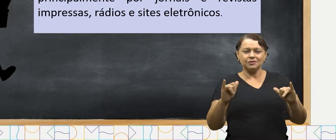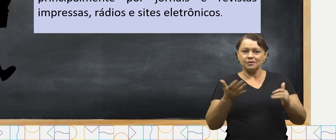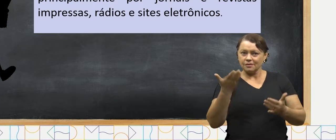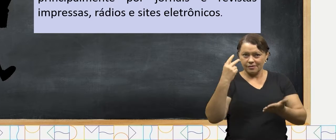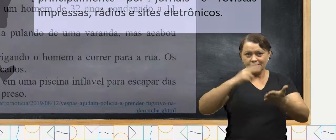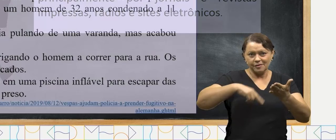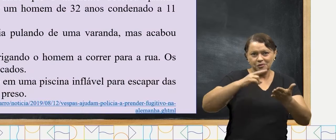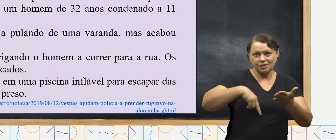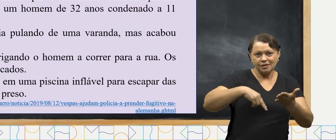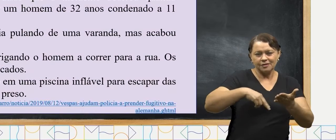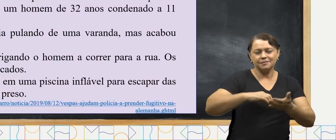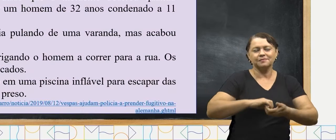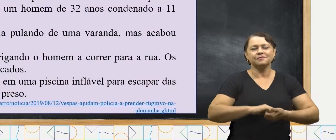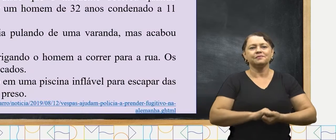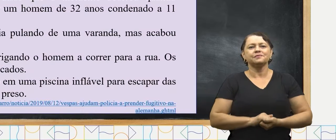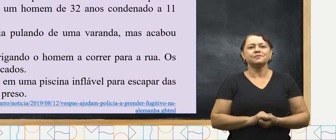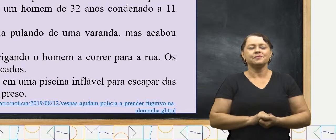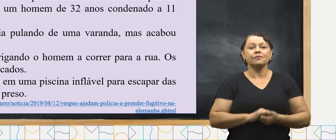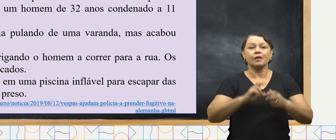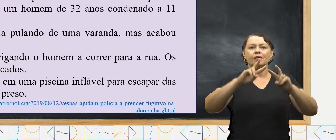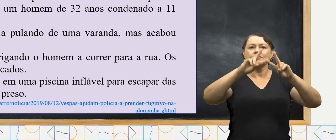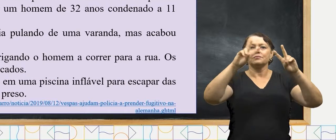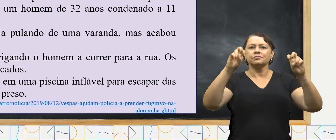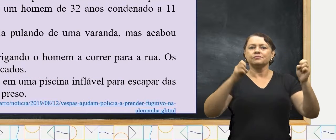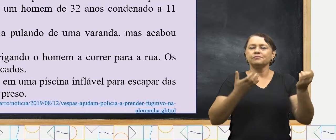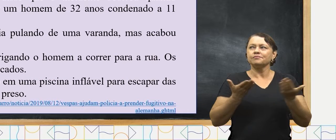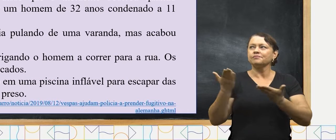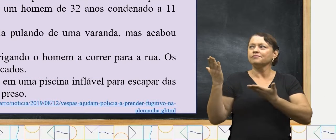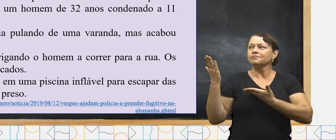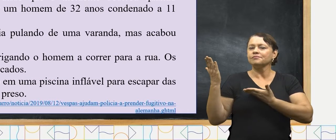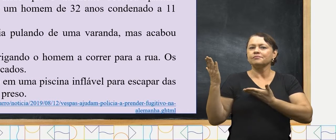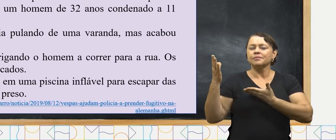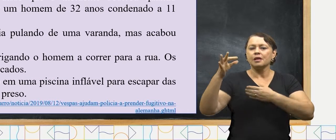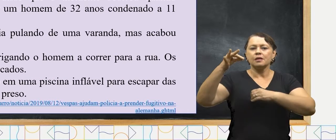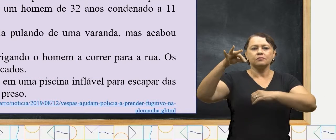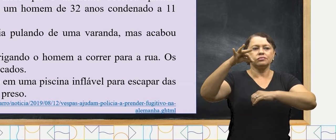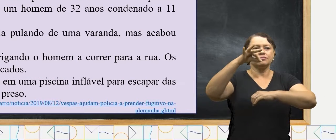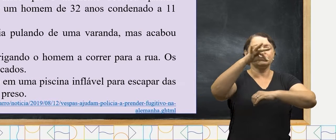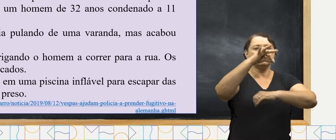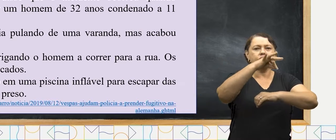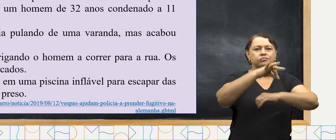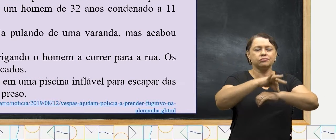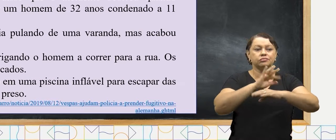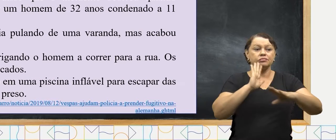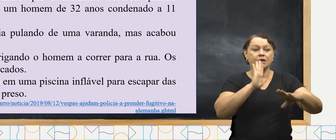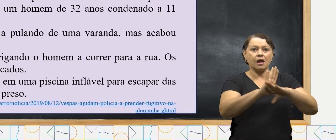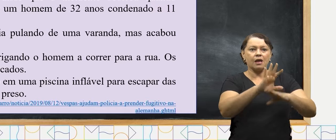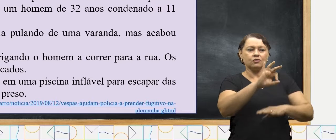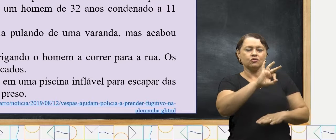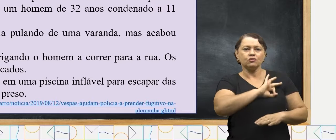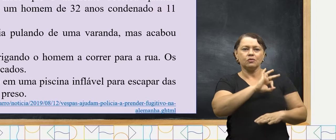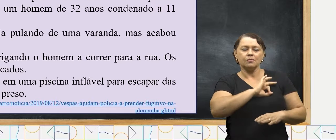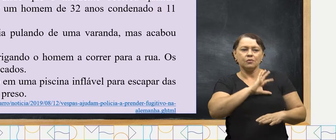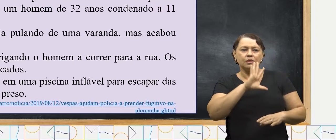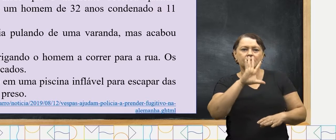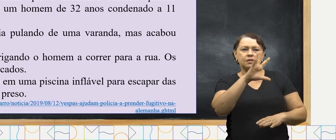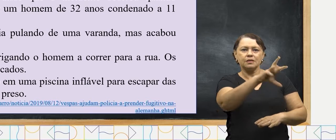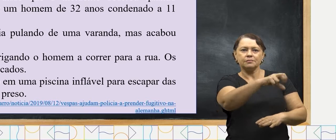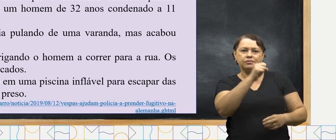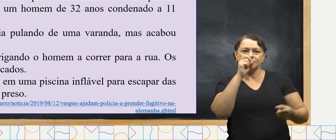ler uma? Vejam, olha o título. Vespas ajudam polícia a